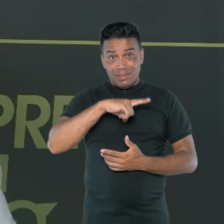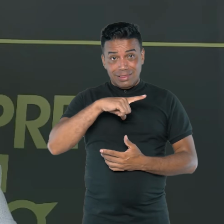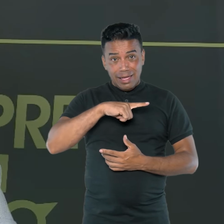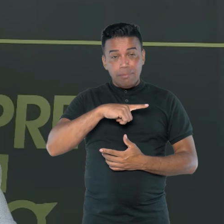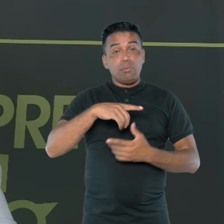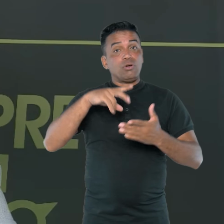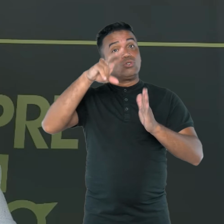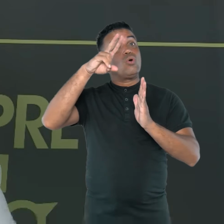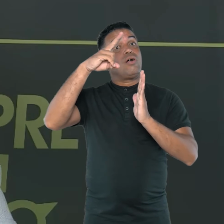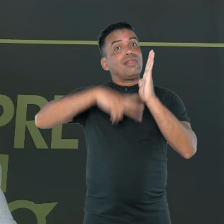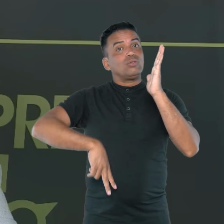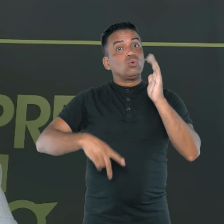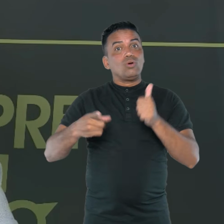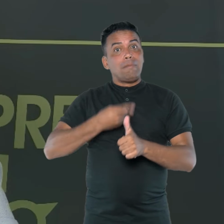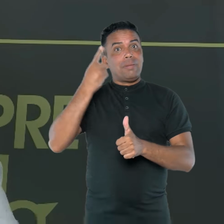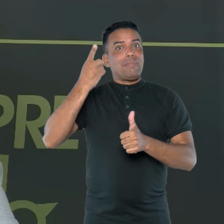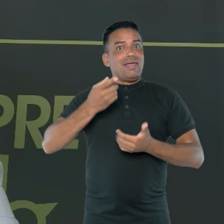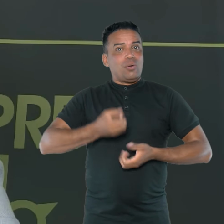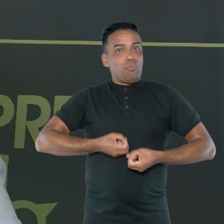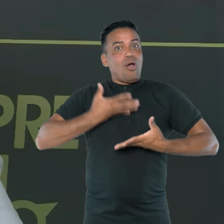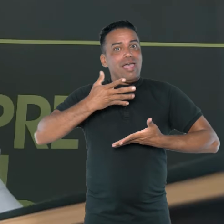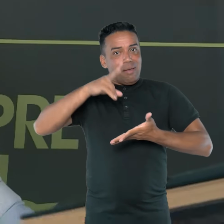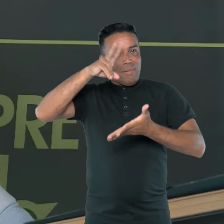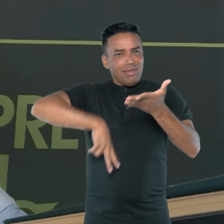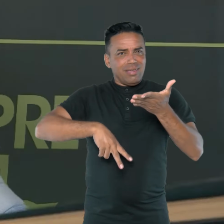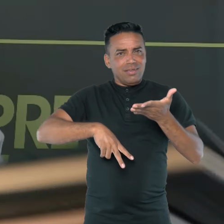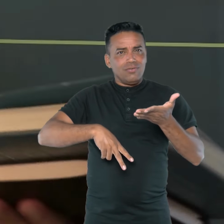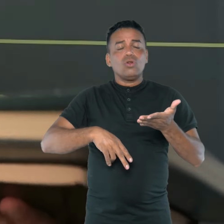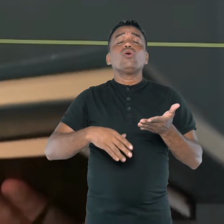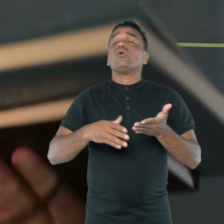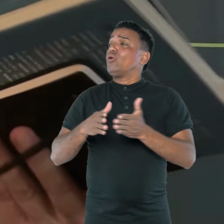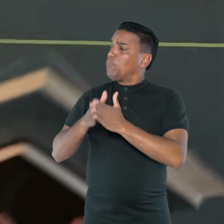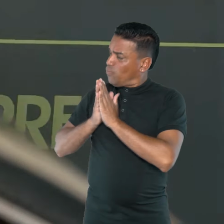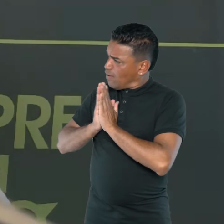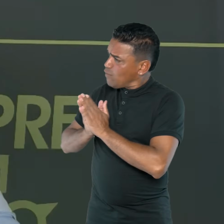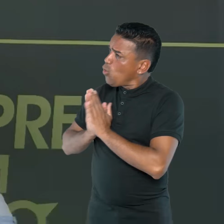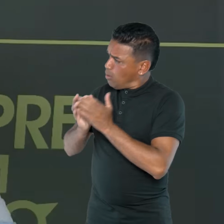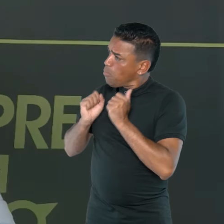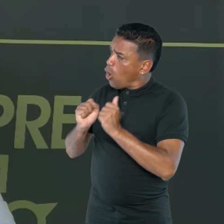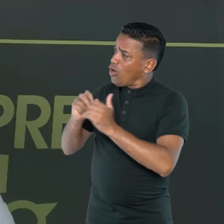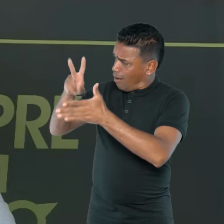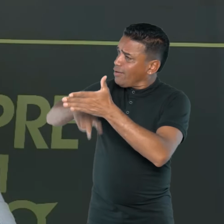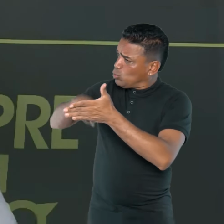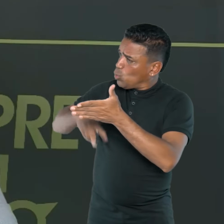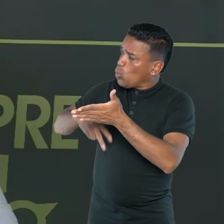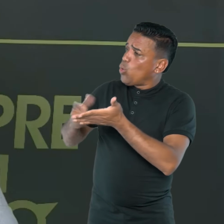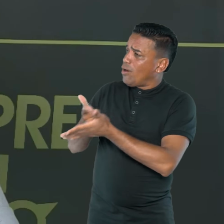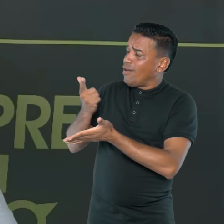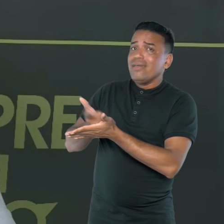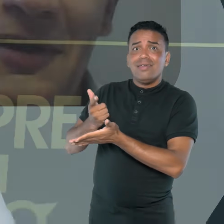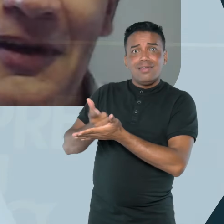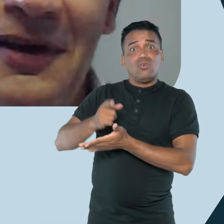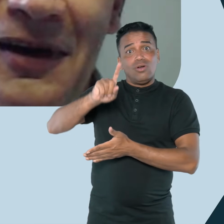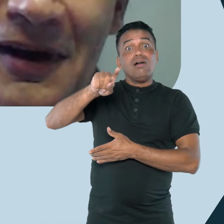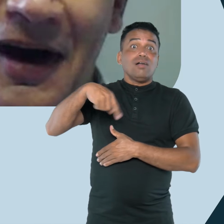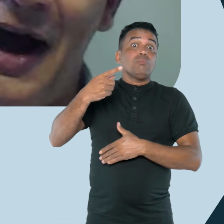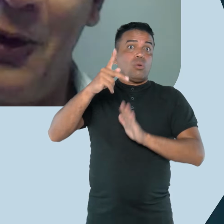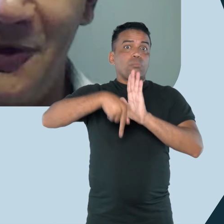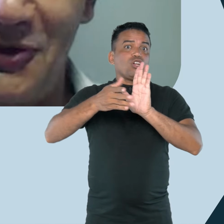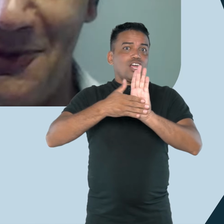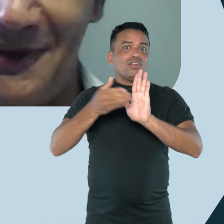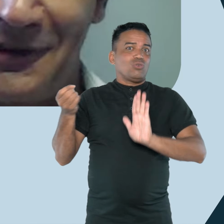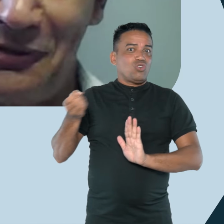fazer a leitura também do primeiro poema desse livro, rapidinho. Por favor, você podia fazer a leitura pra gente dele, antes de você falar do seu próximo projeto.